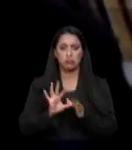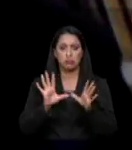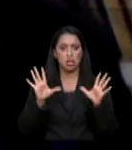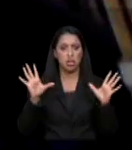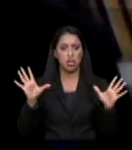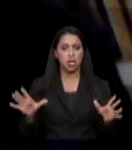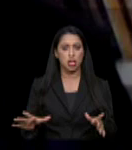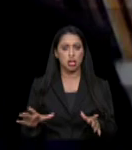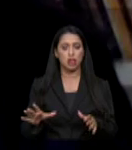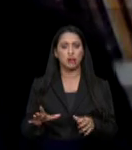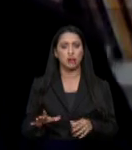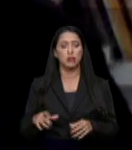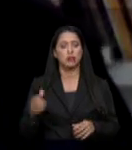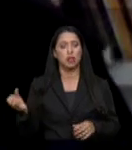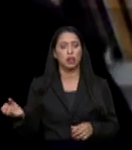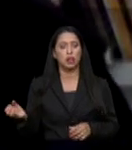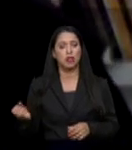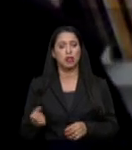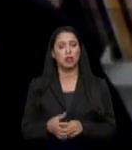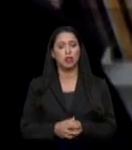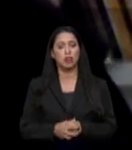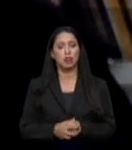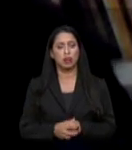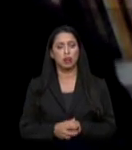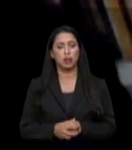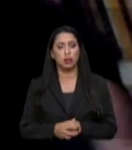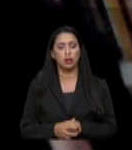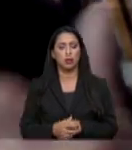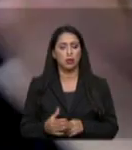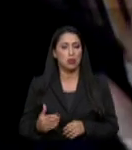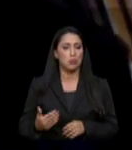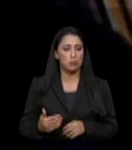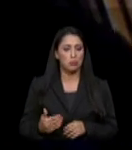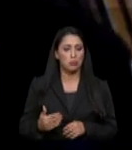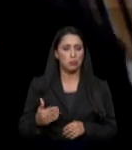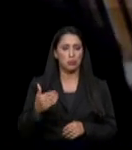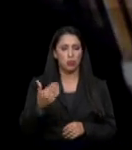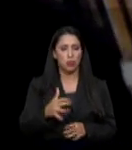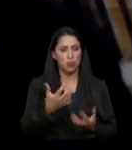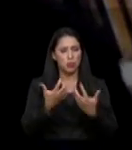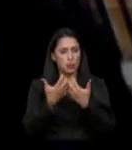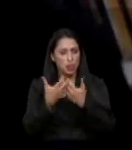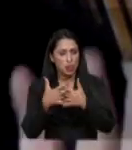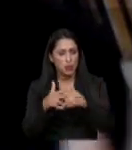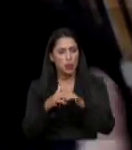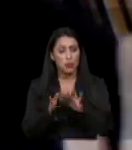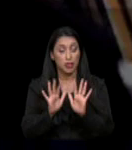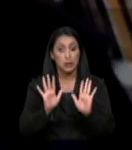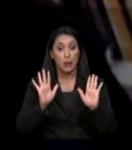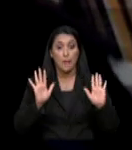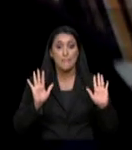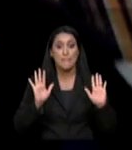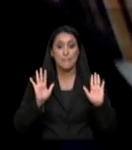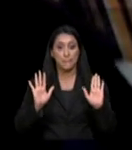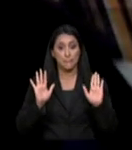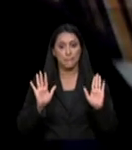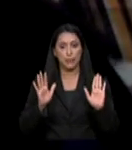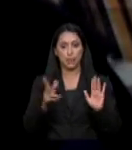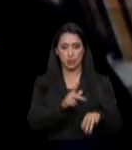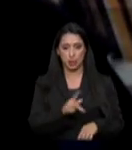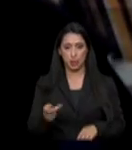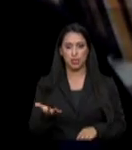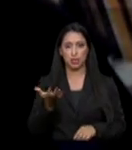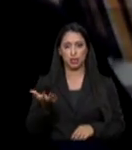para uma nova eventual infecção mas eu gostaria Presidente